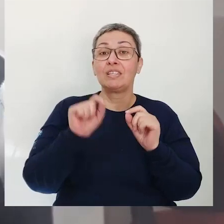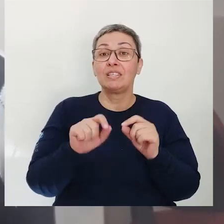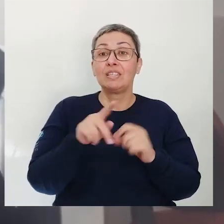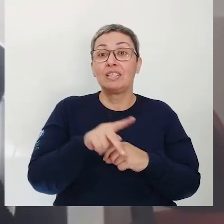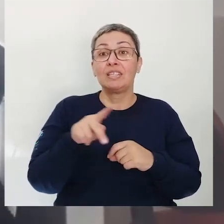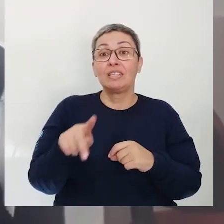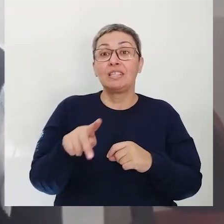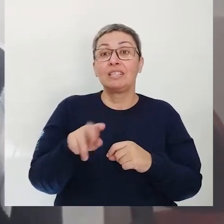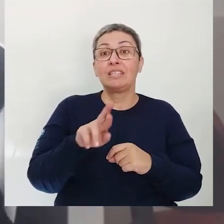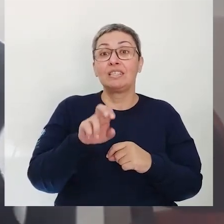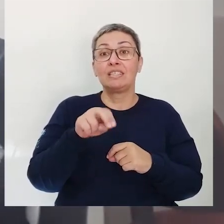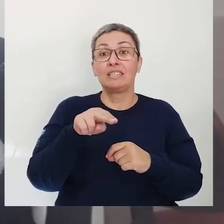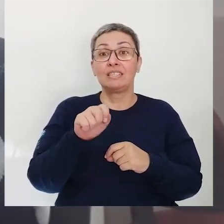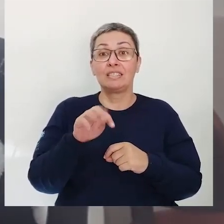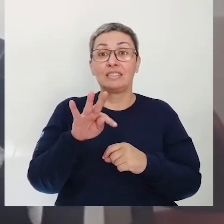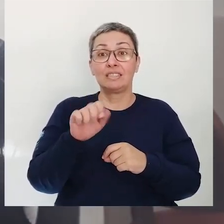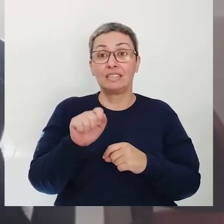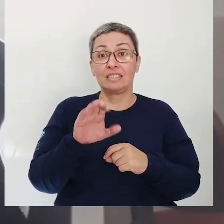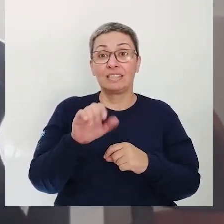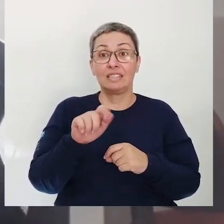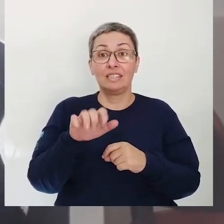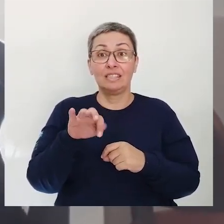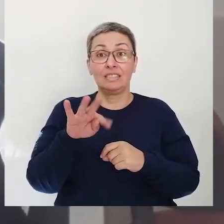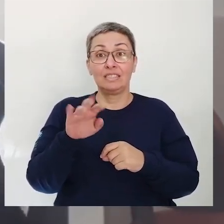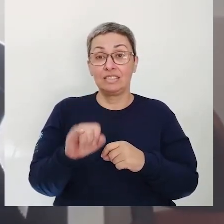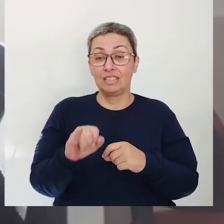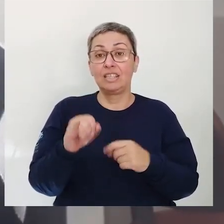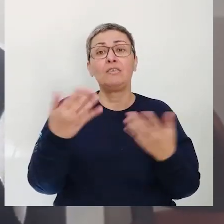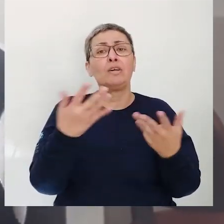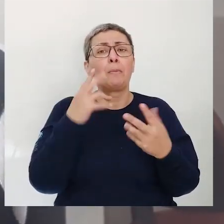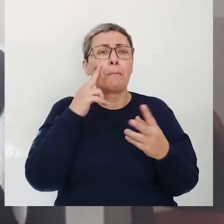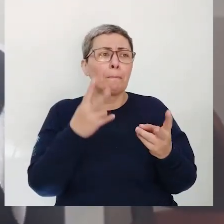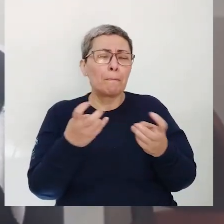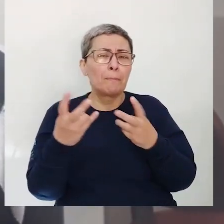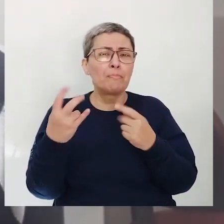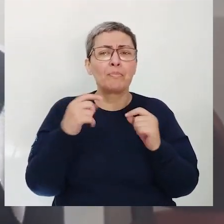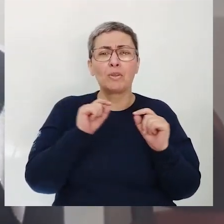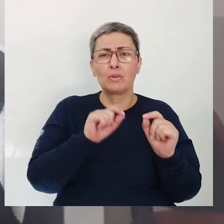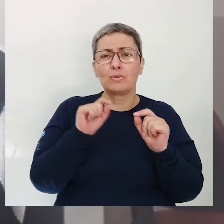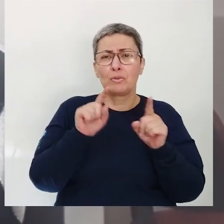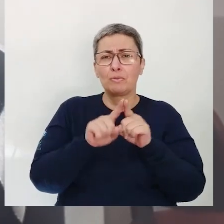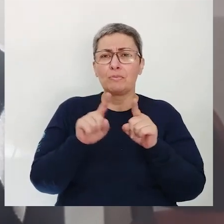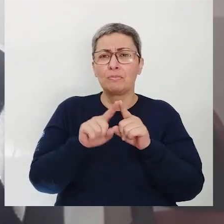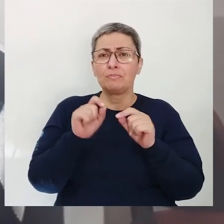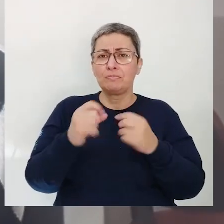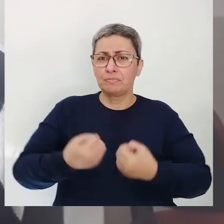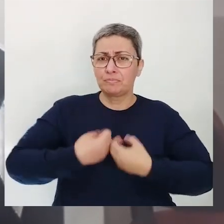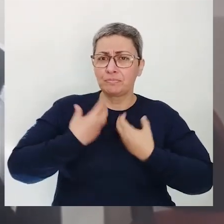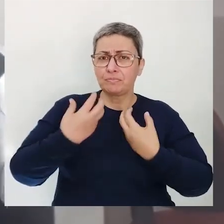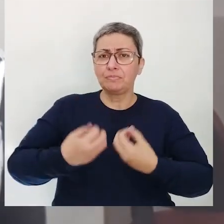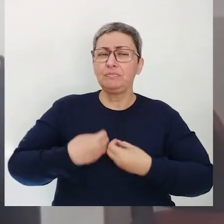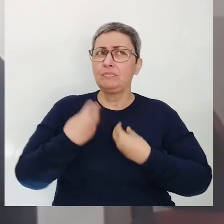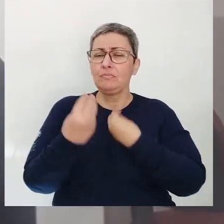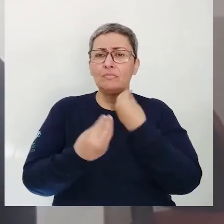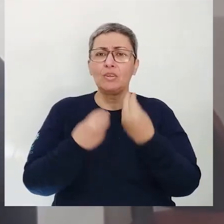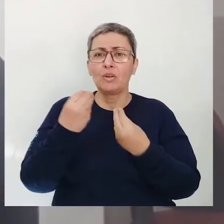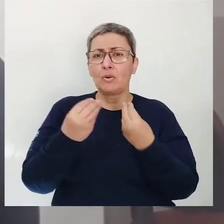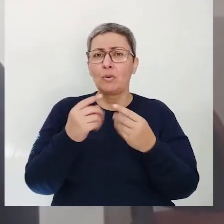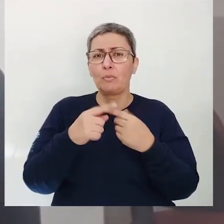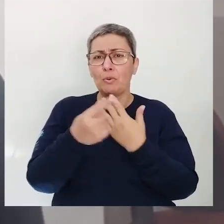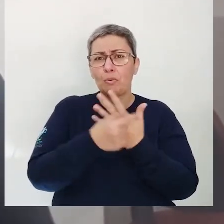é da professora Renata Carlente. Agora eu quero que vocês percebam no poema como